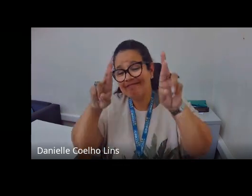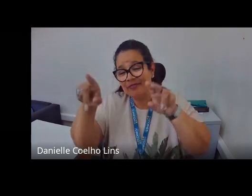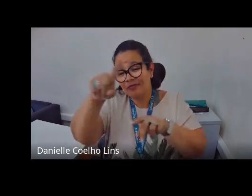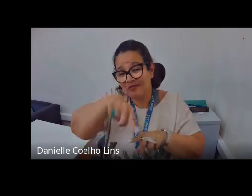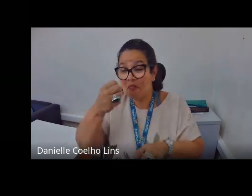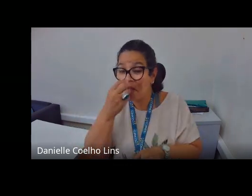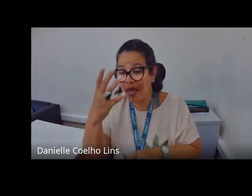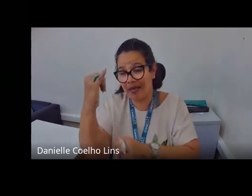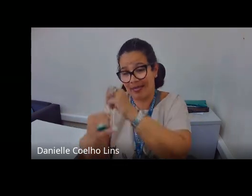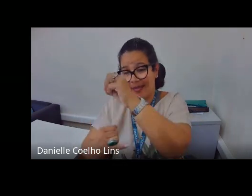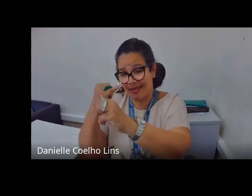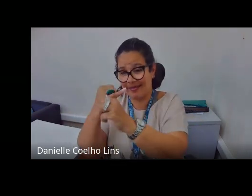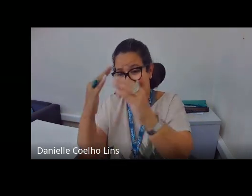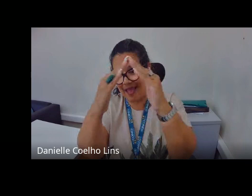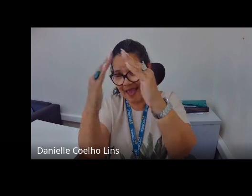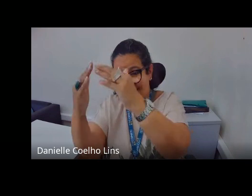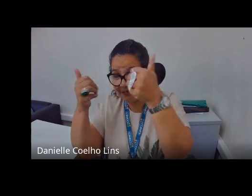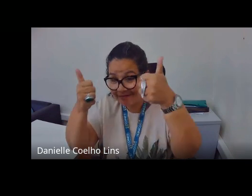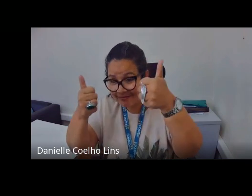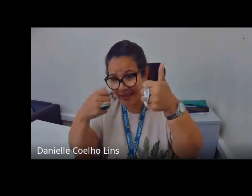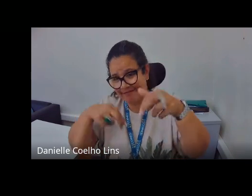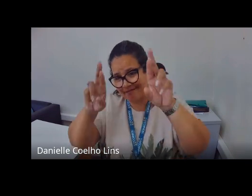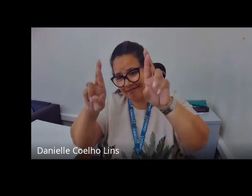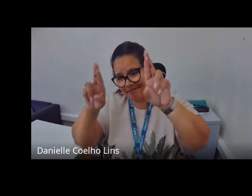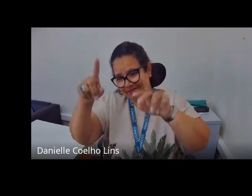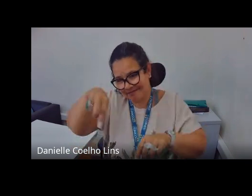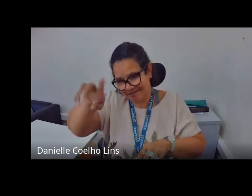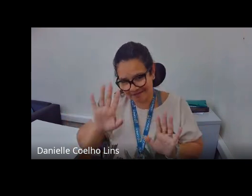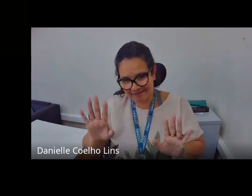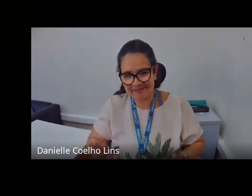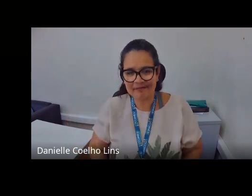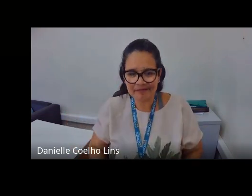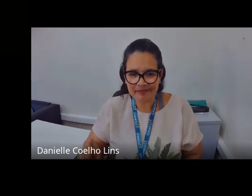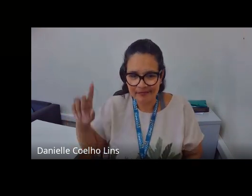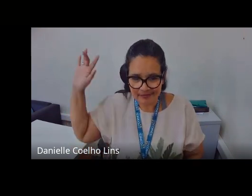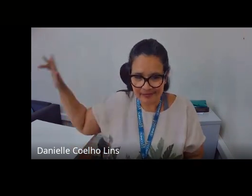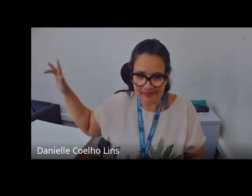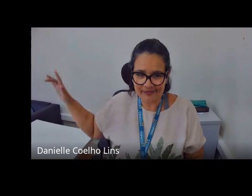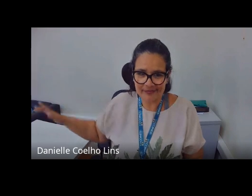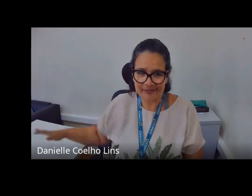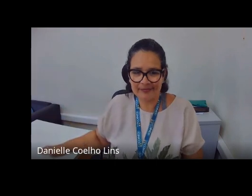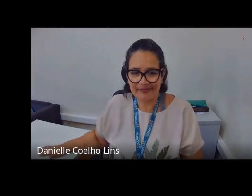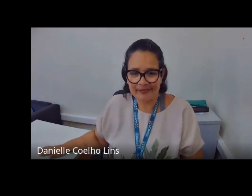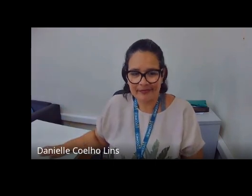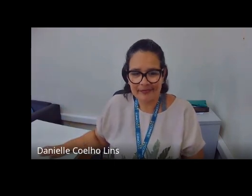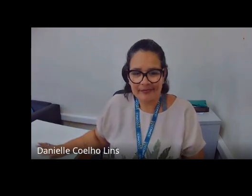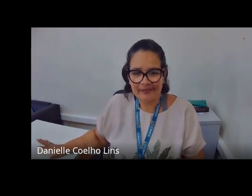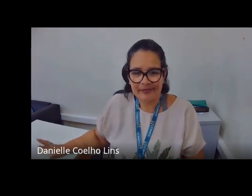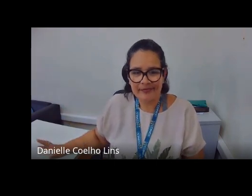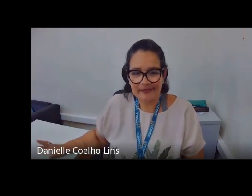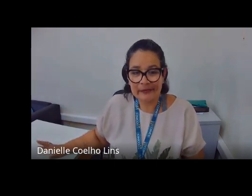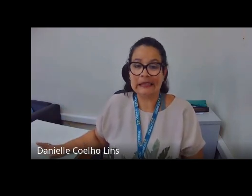na sala de aula, colocamos ar-condicionado, né? E, enfim, vocês estão em casa, espero que vocês tenham